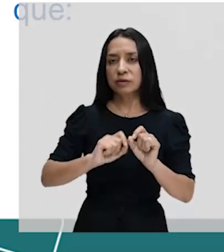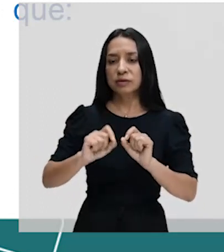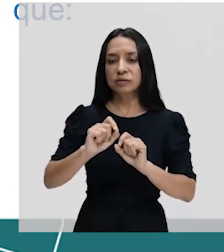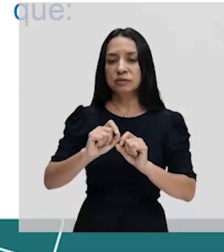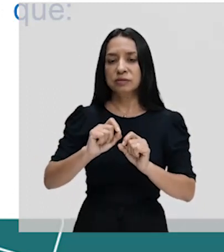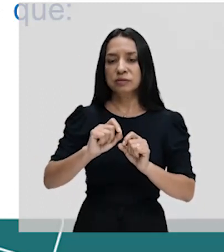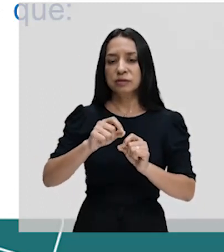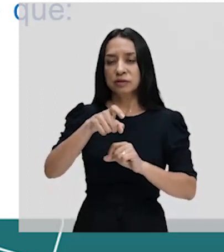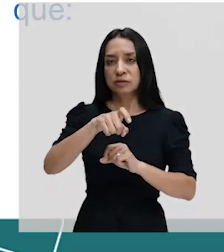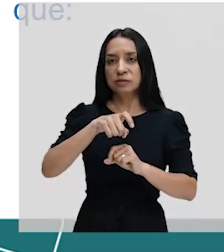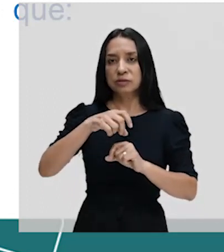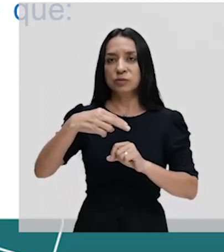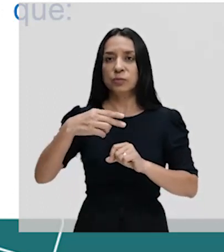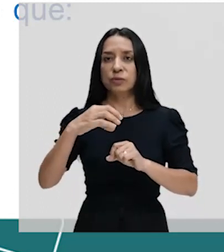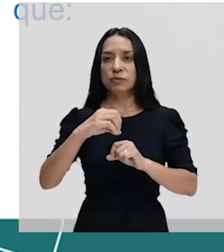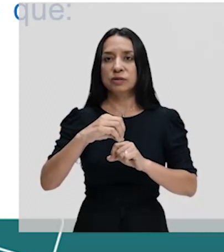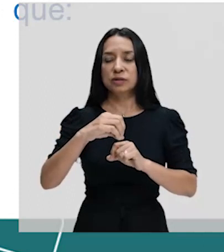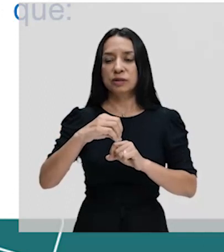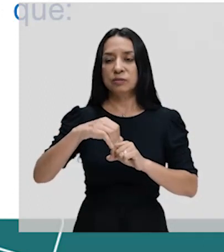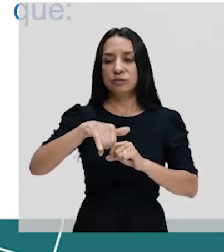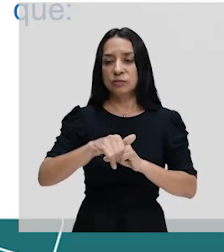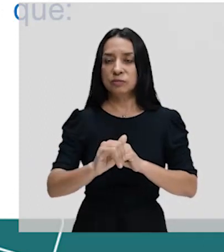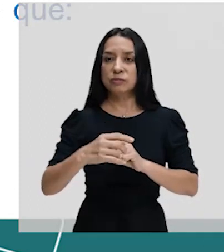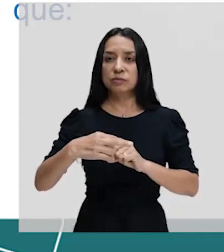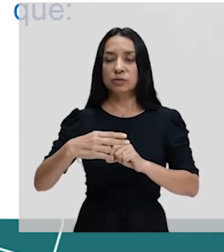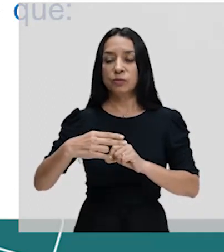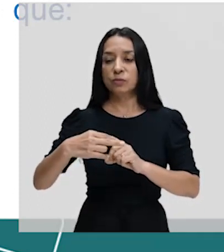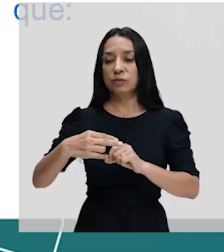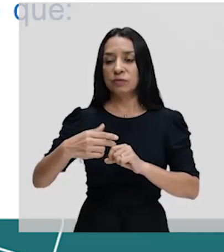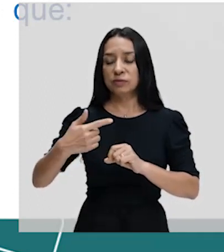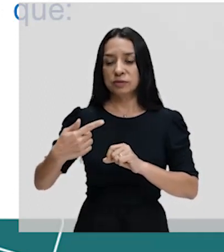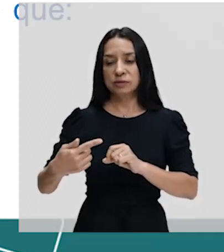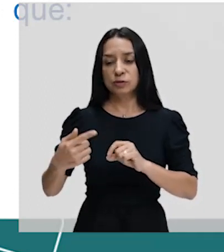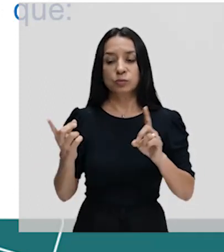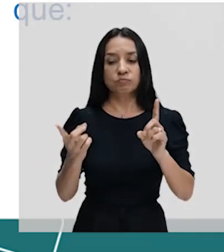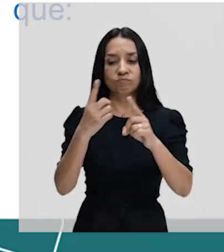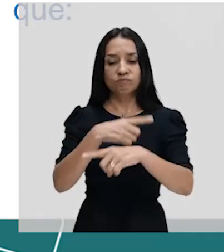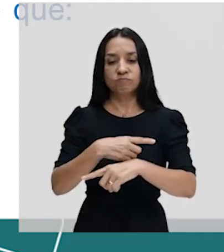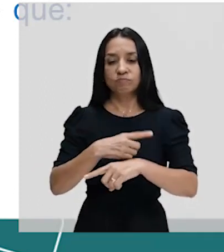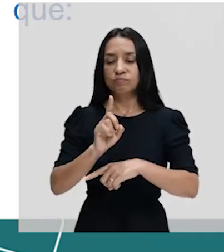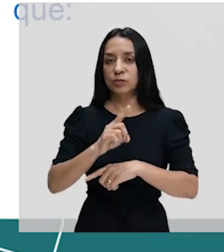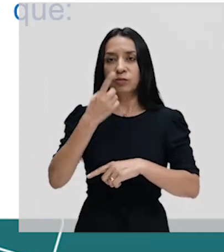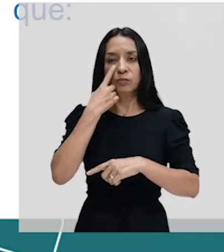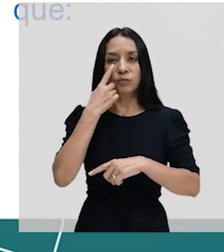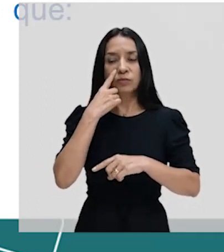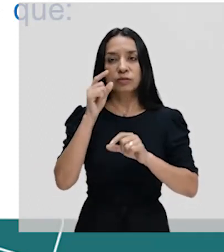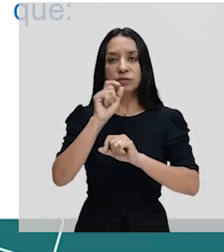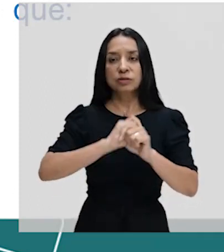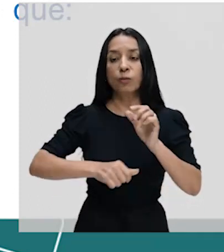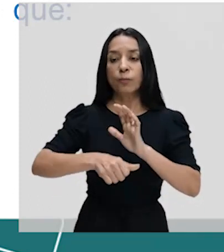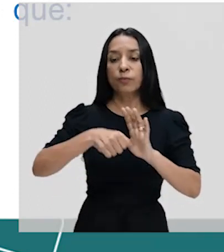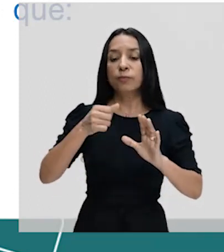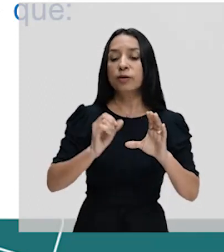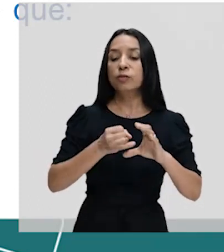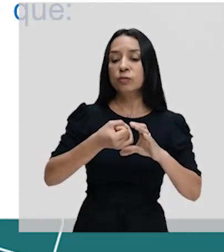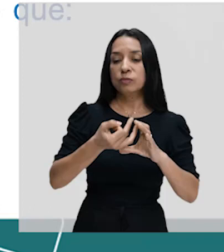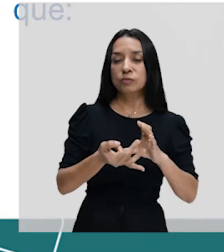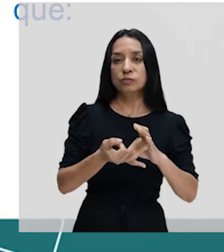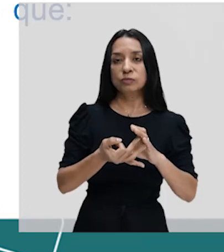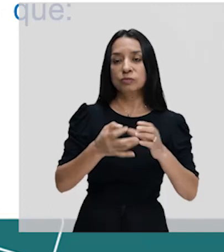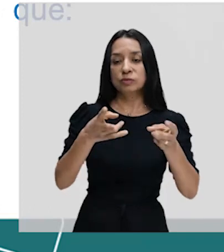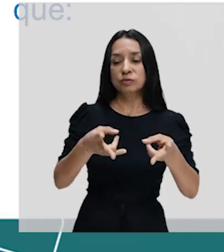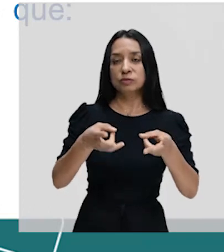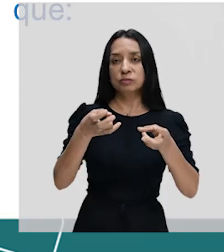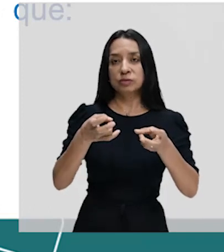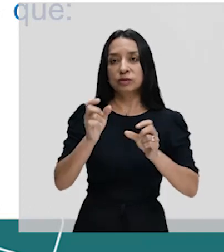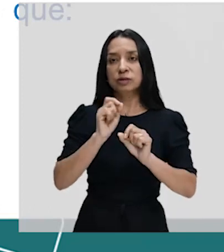é 0 e y é 7, ou o contrário? Não. Veja que aqui, ó, nesse primeiro conjunto, eu chamo a tua atenção que não